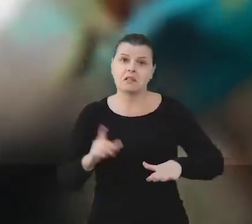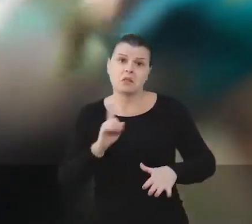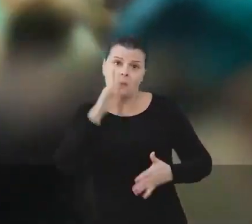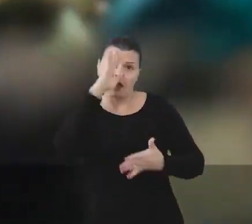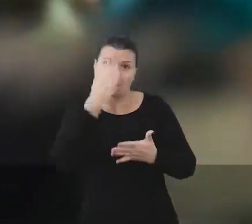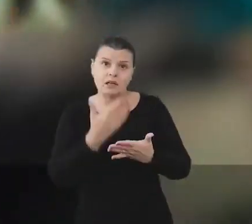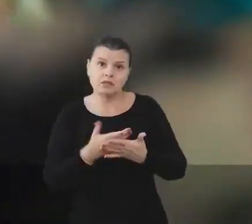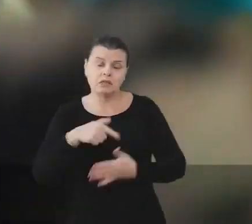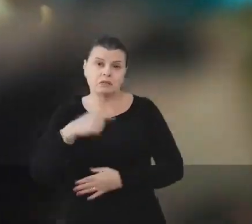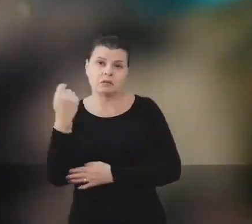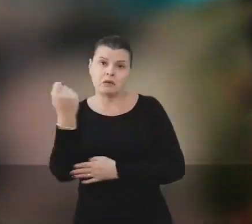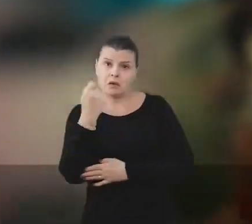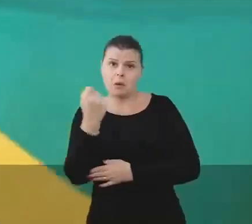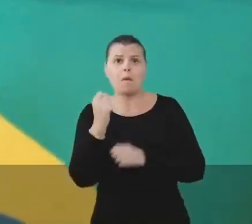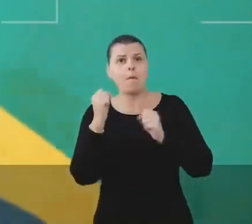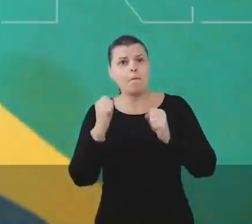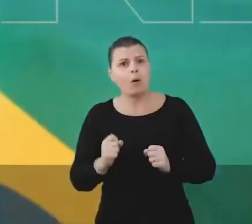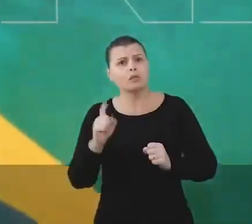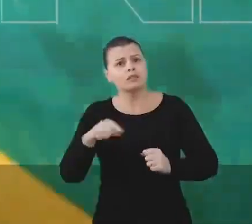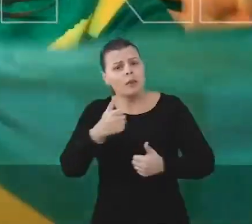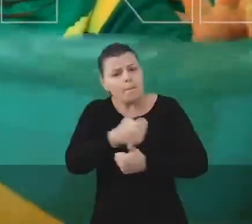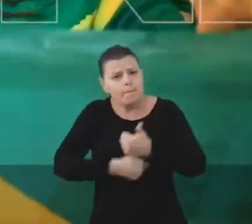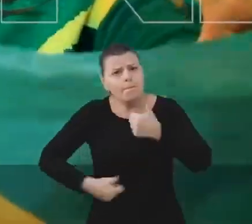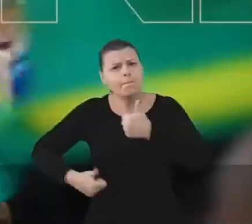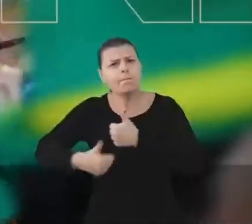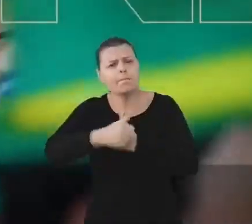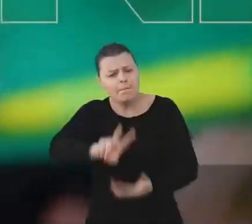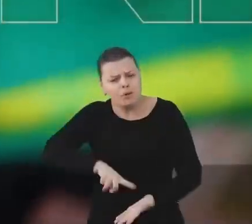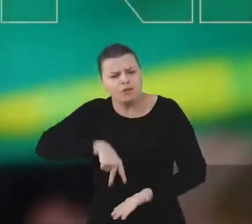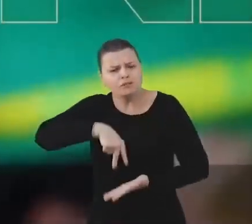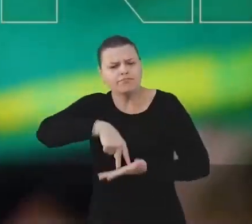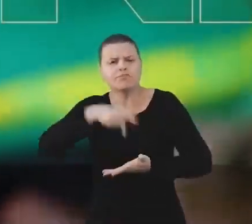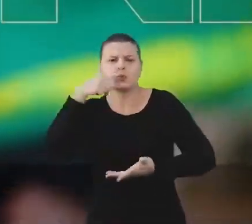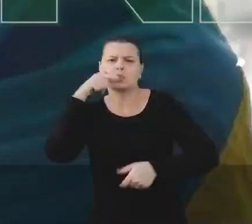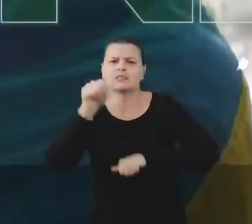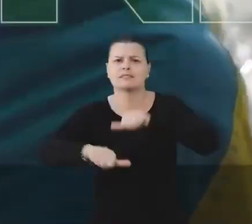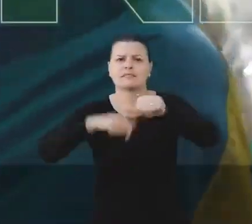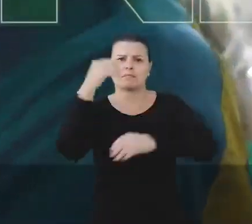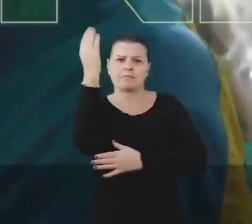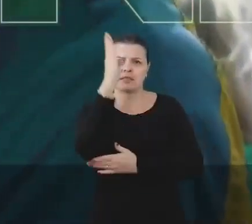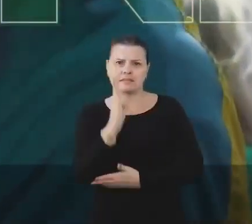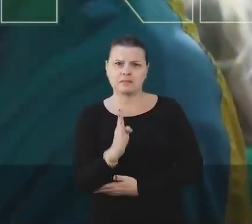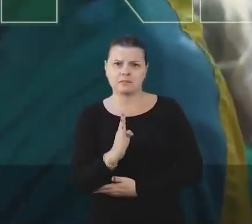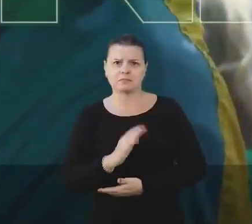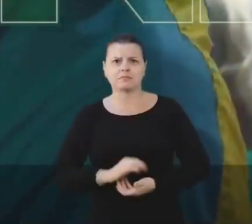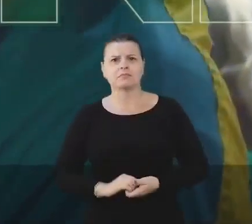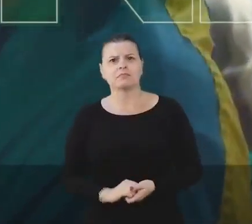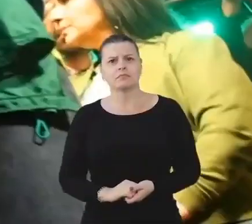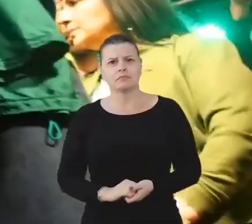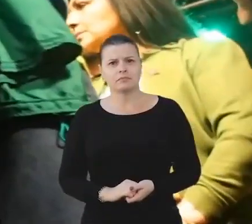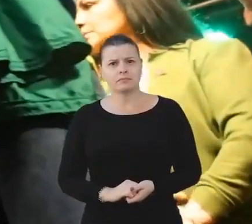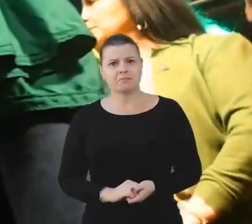Talvez não acredite que o Rio Grande pode ser o grande protagonista da transformação do Brasil.